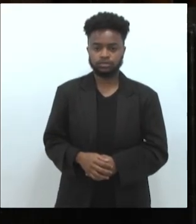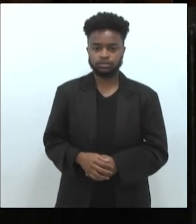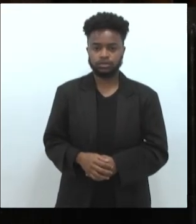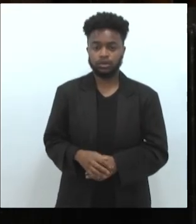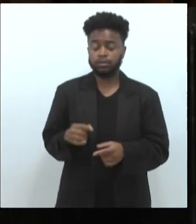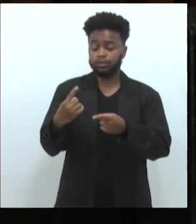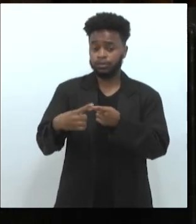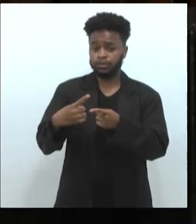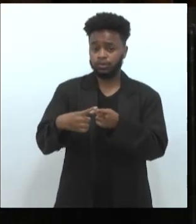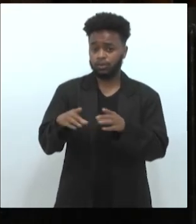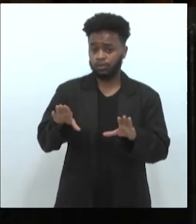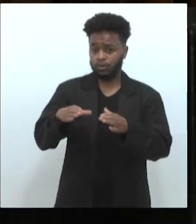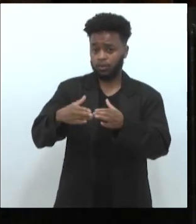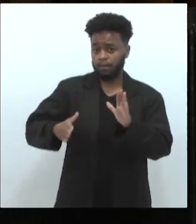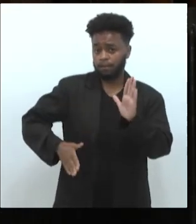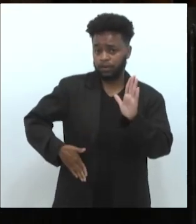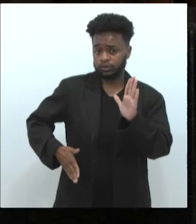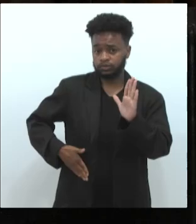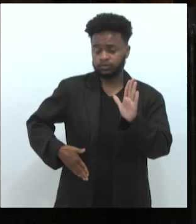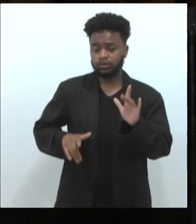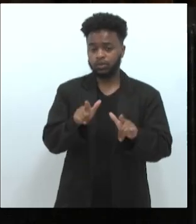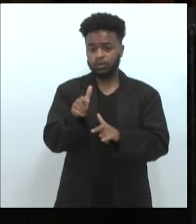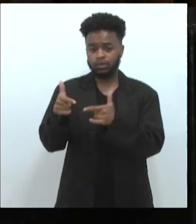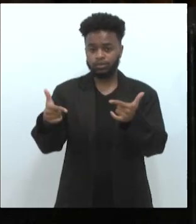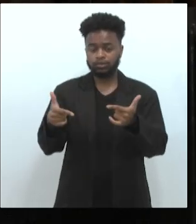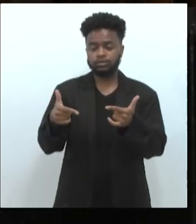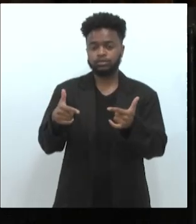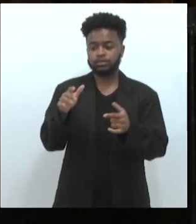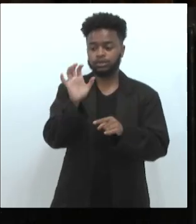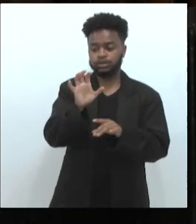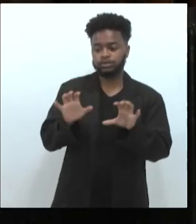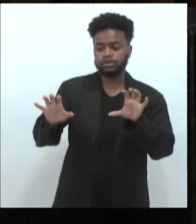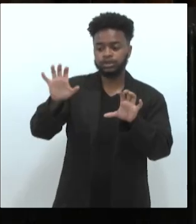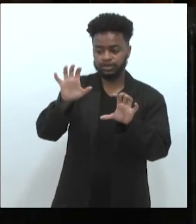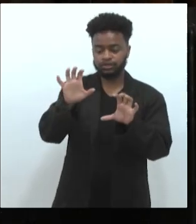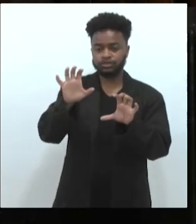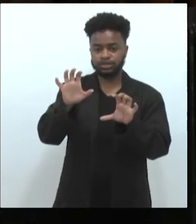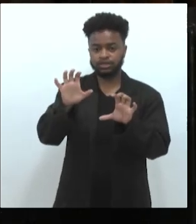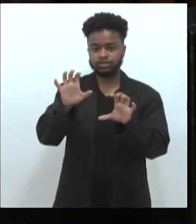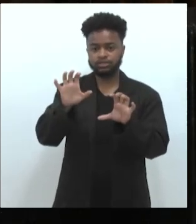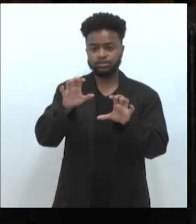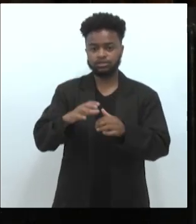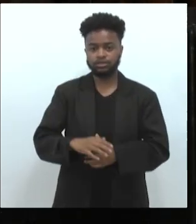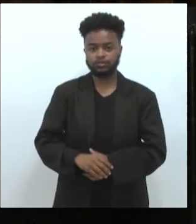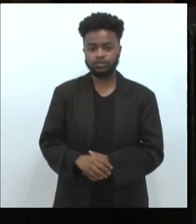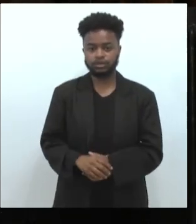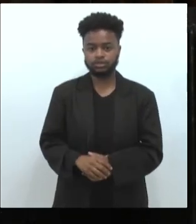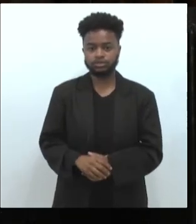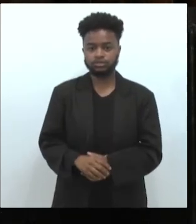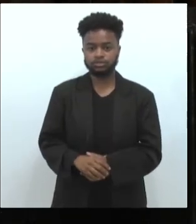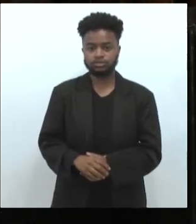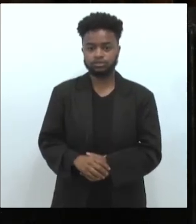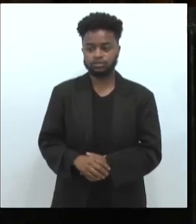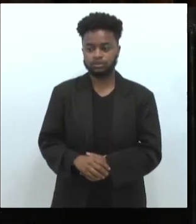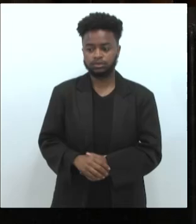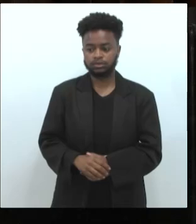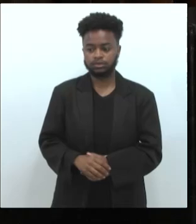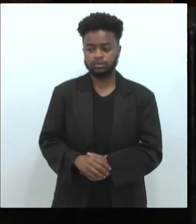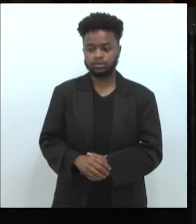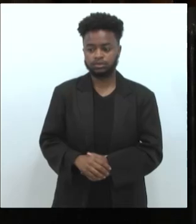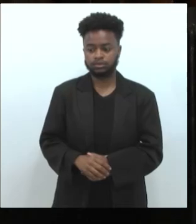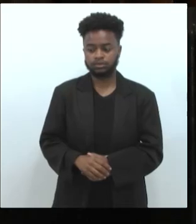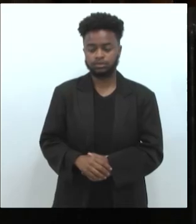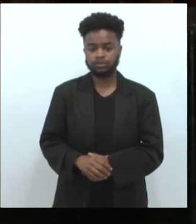os bandidos de outros estados, os segmentos de briga entre si,